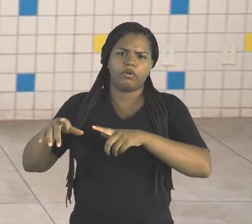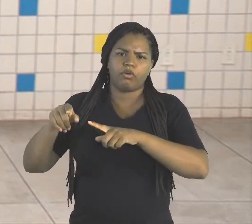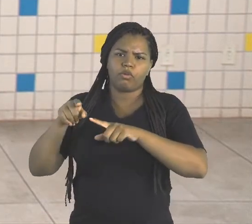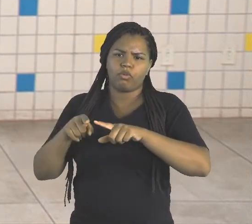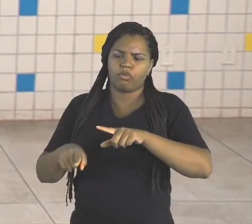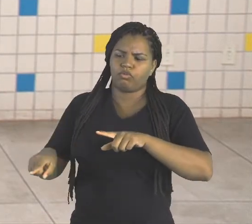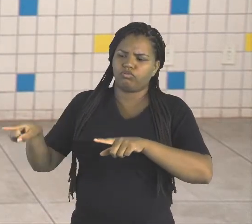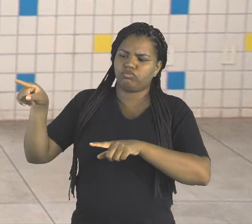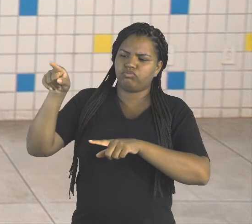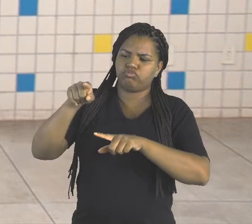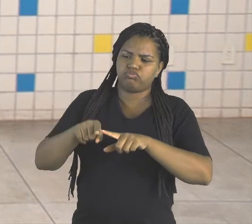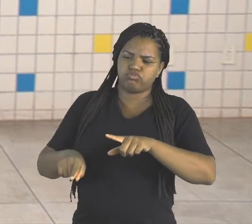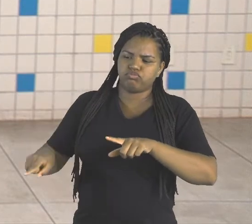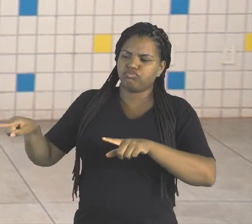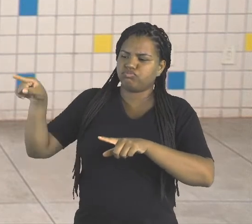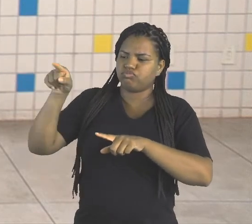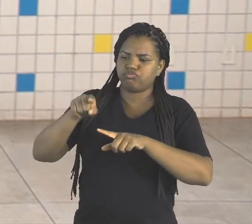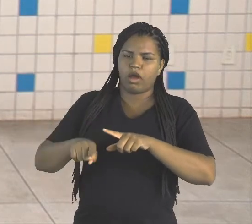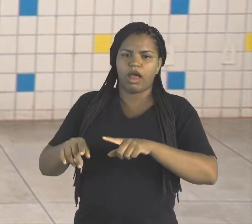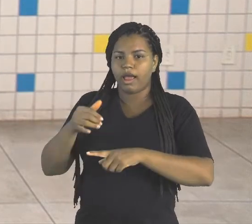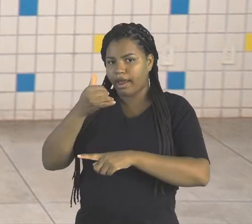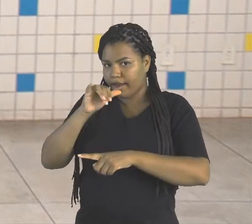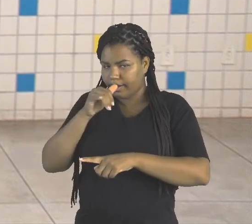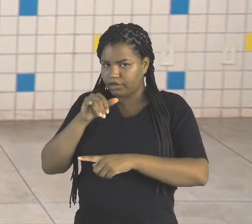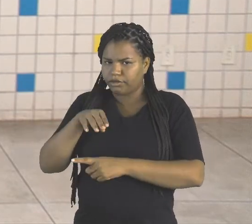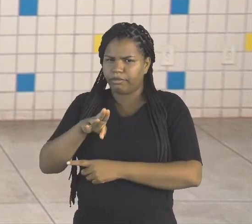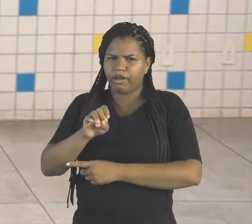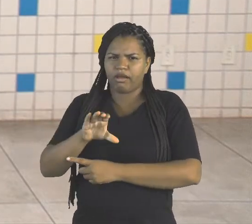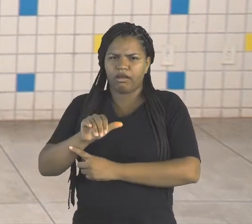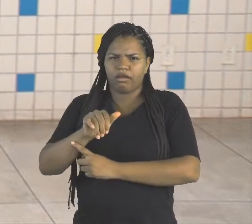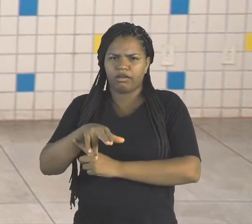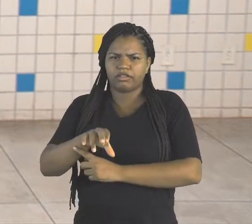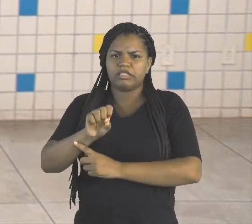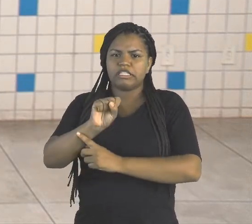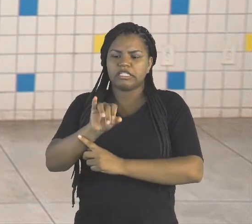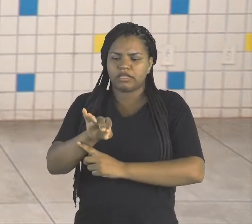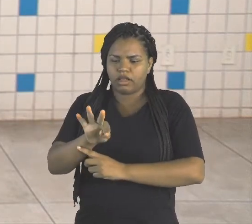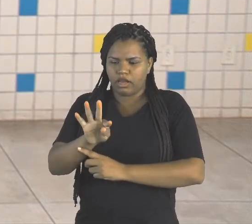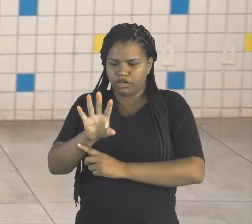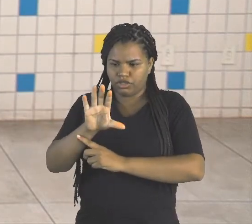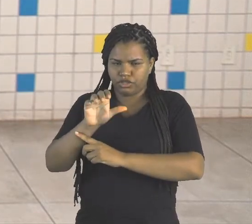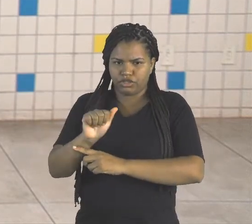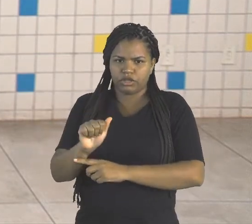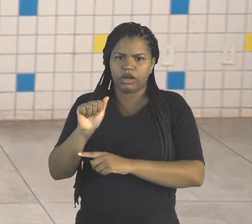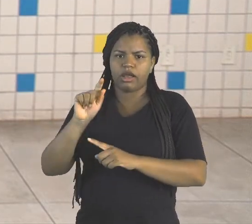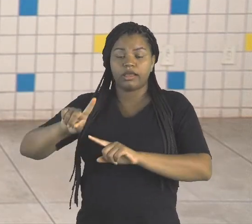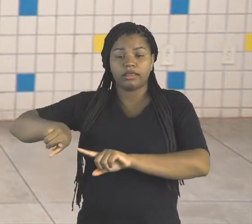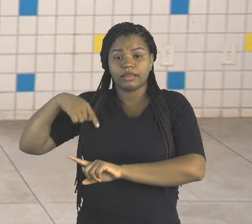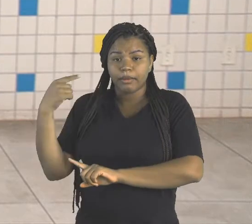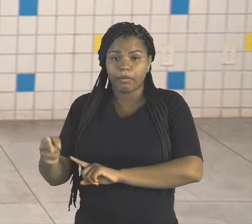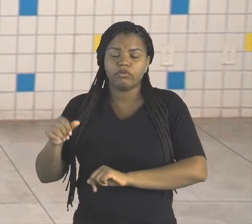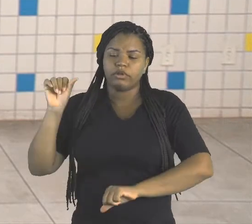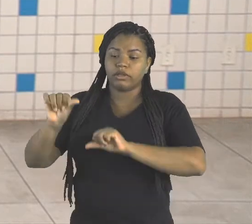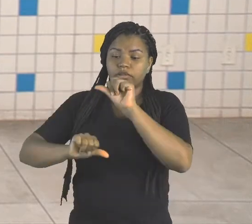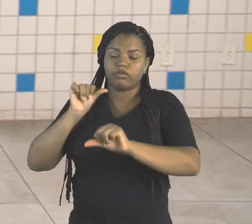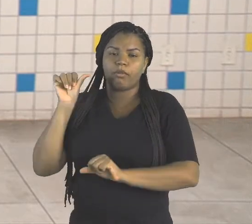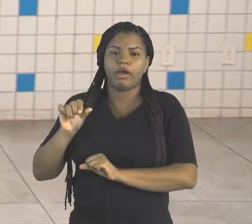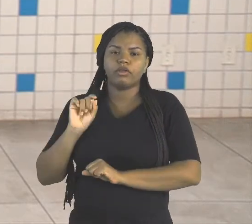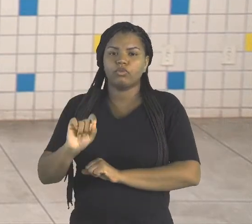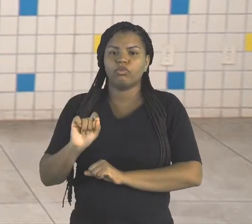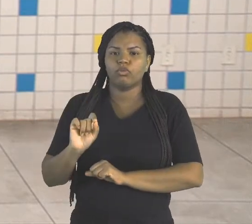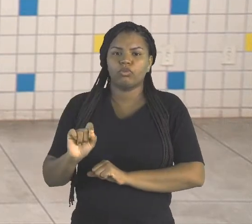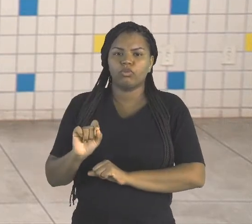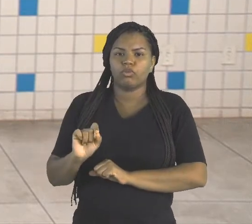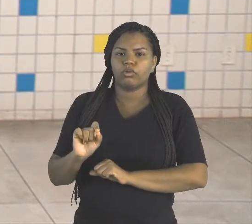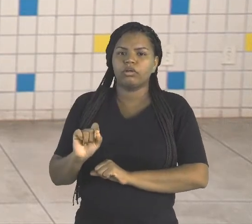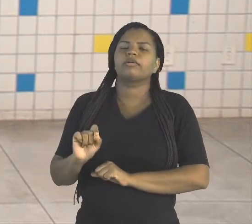rotação, que é produzindo energia mecânica, no caso a energia cinética, que posteriormente será transformada em energia o quê?